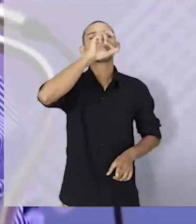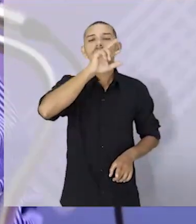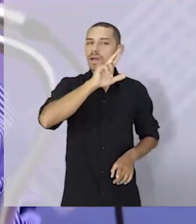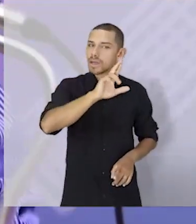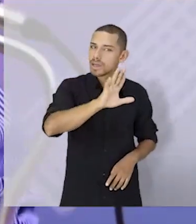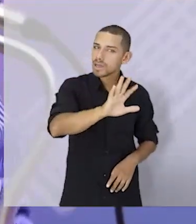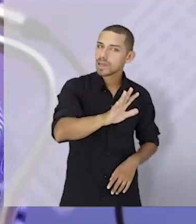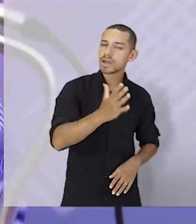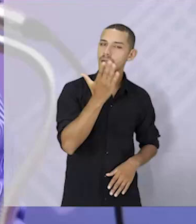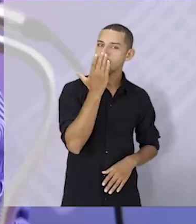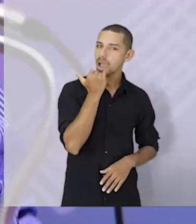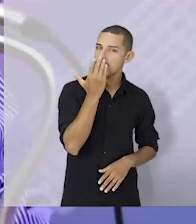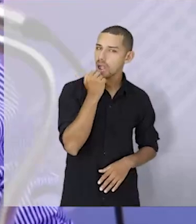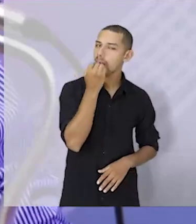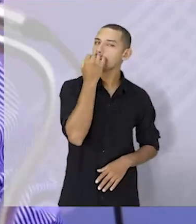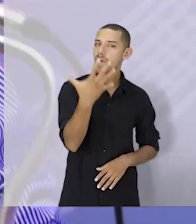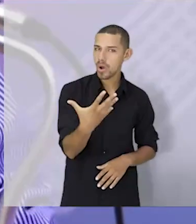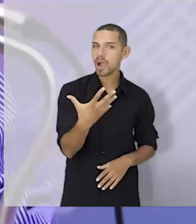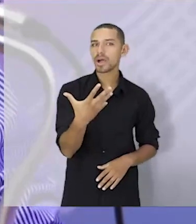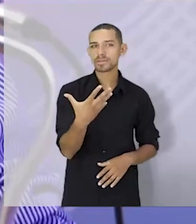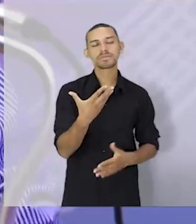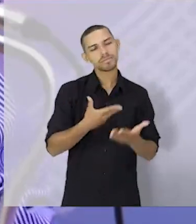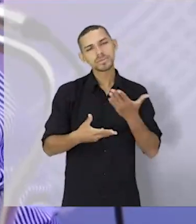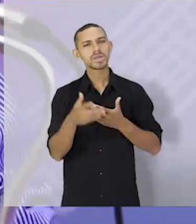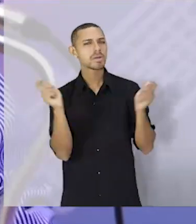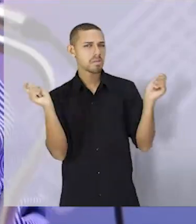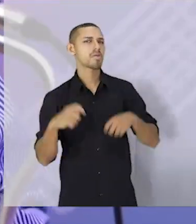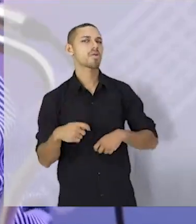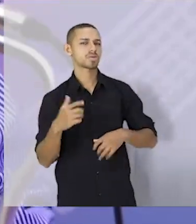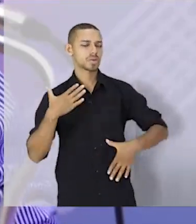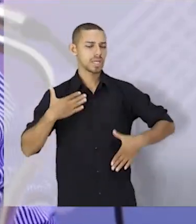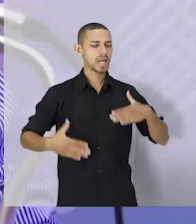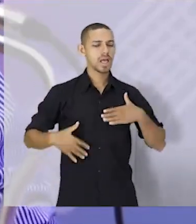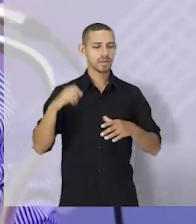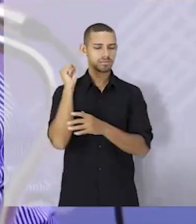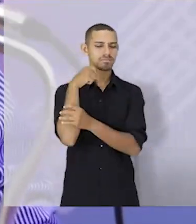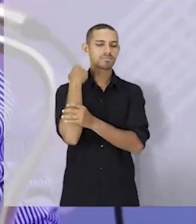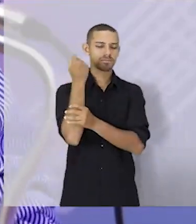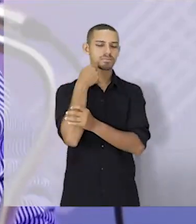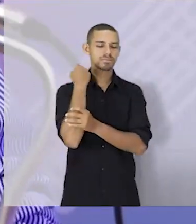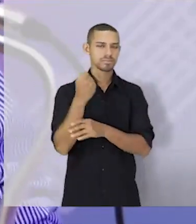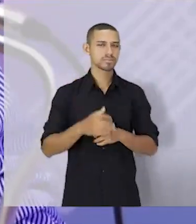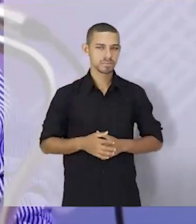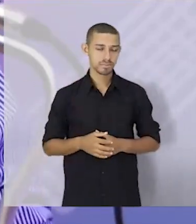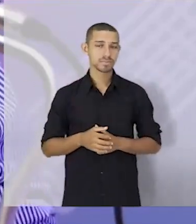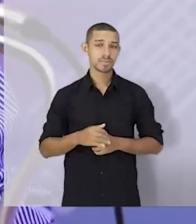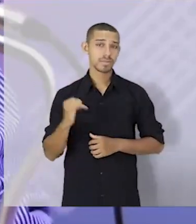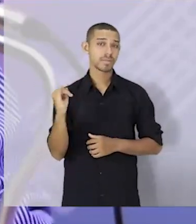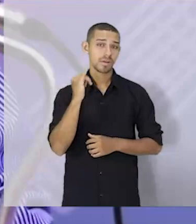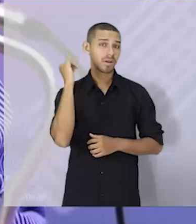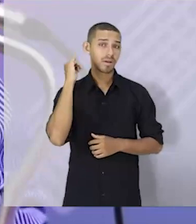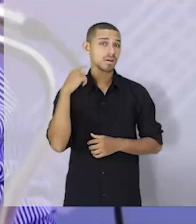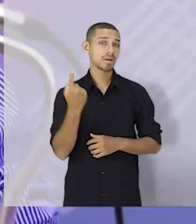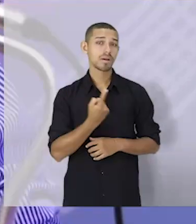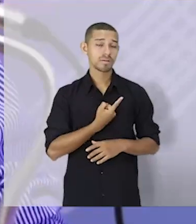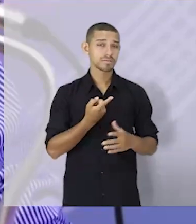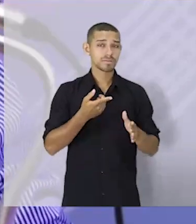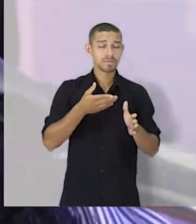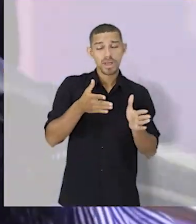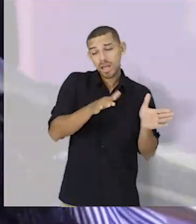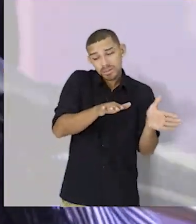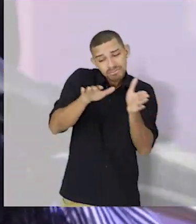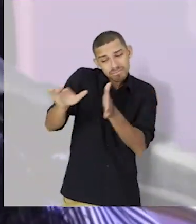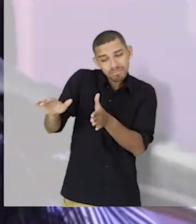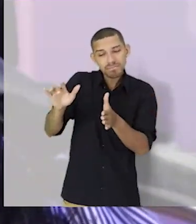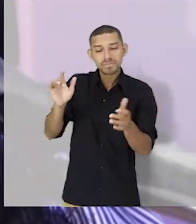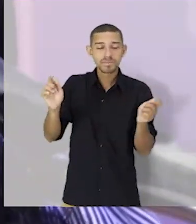boa alimentação, e você também pode fazer uma atividade física. Olha que interessante, né? Tem muita gente que deixa isso um pouco de lado,